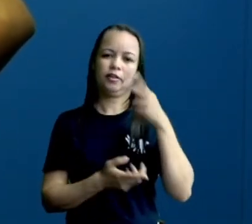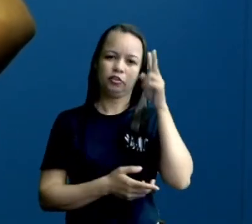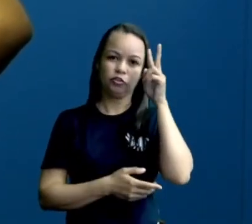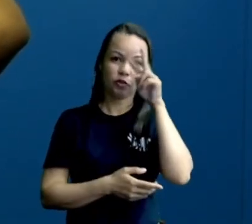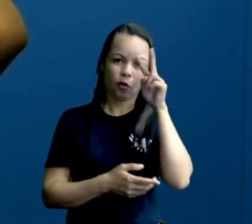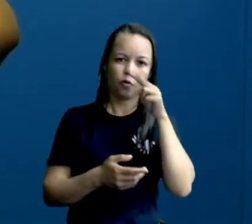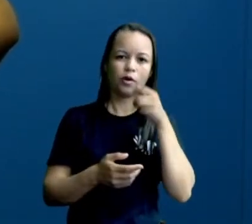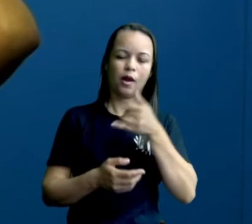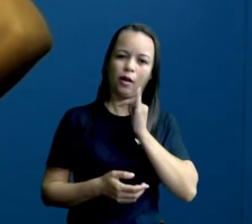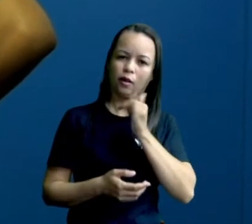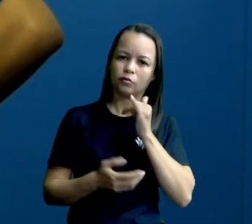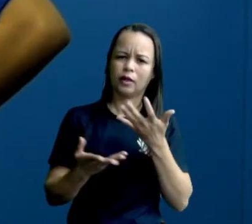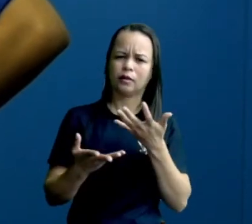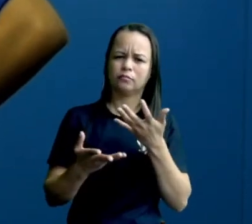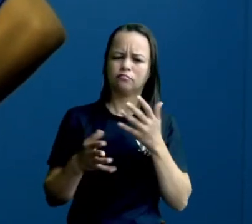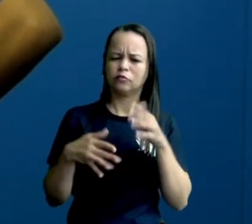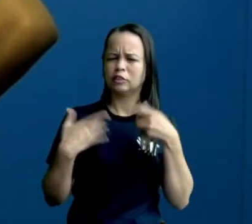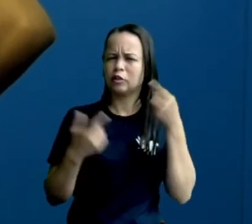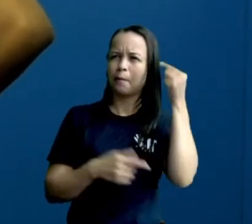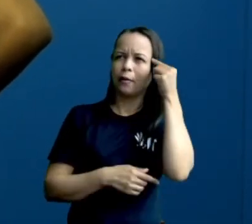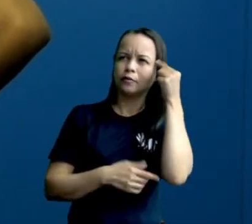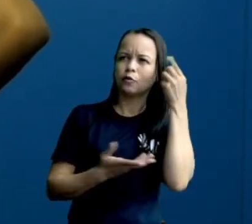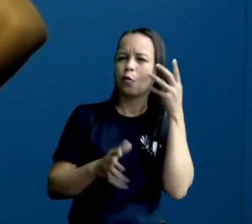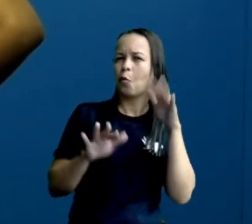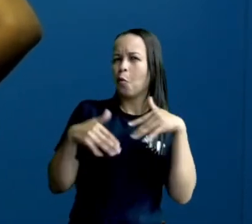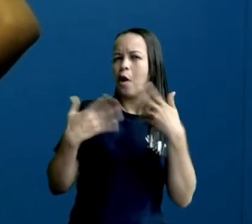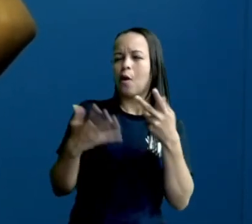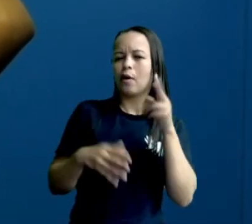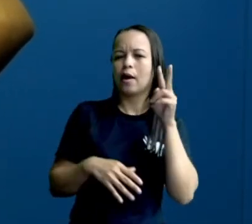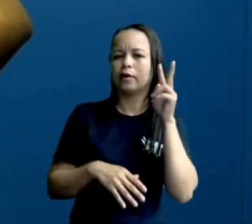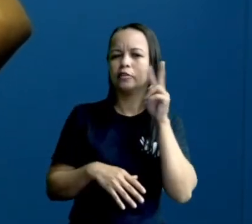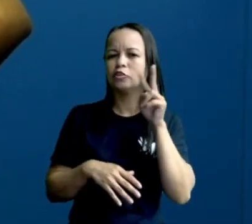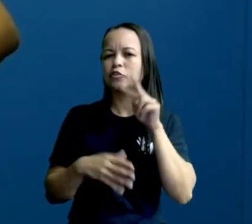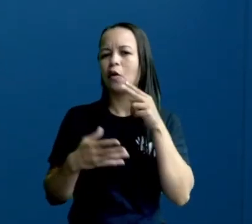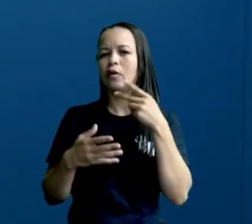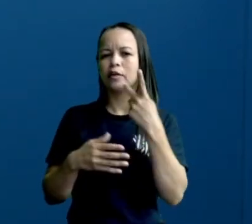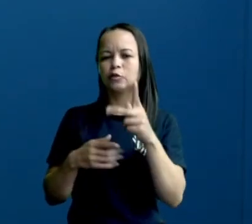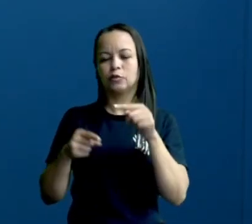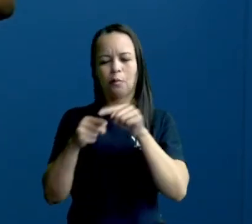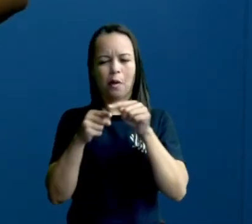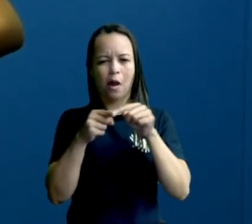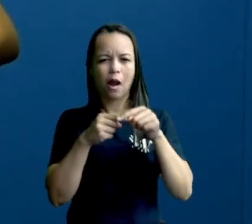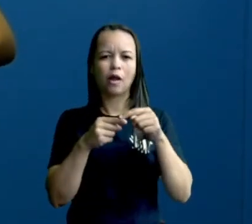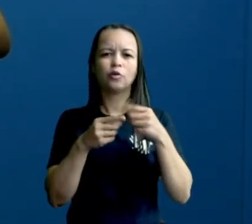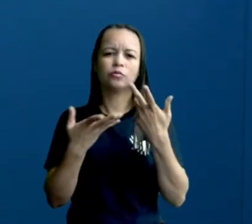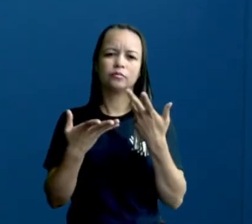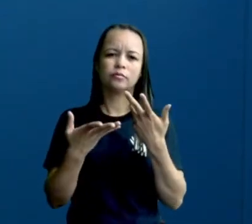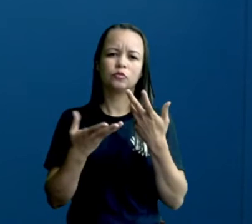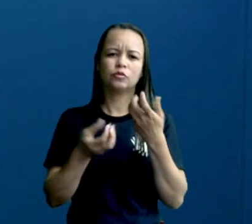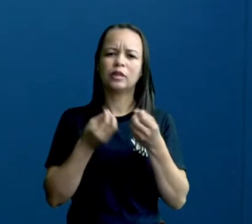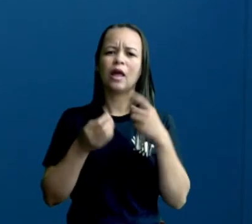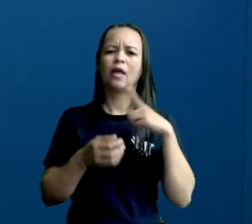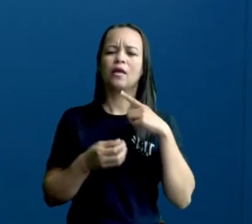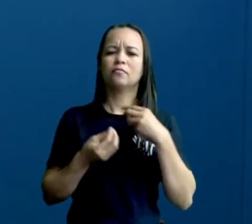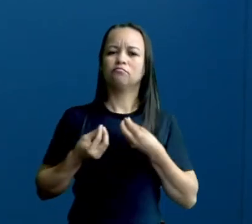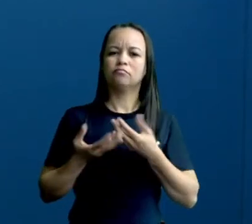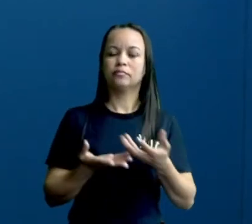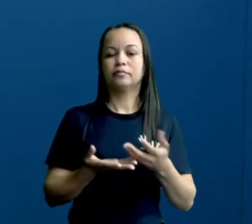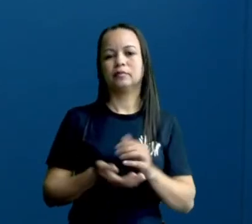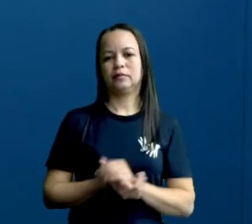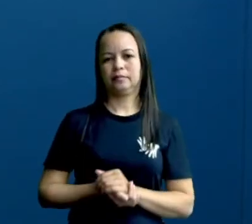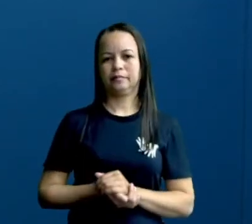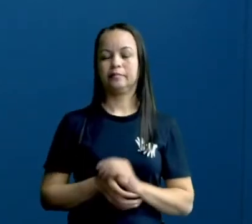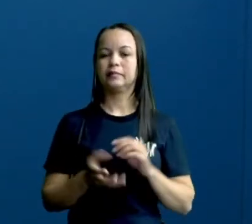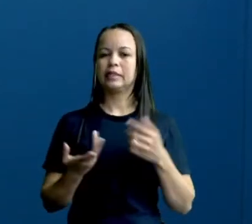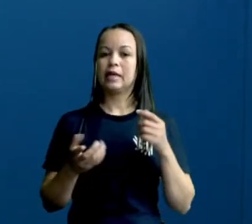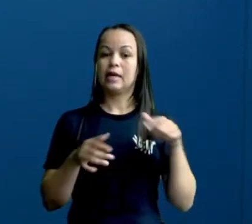já parou para se perguntar qual é a história do seu bairro? E aí? O que é que ela tem para oferecer? Semana que vem a gente vai ter um